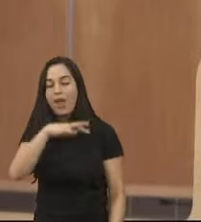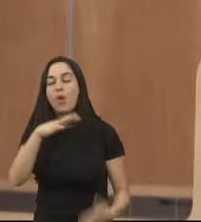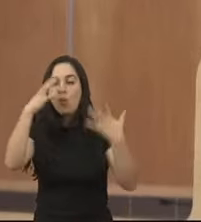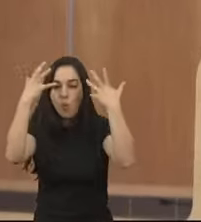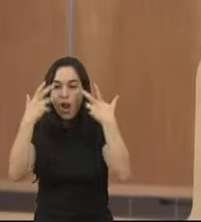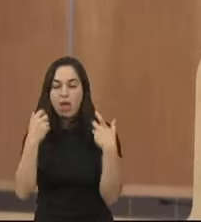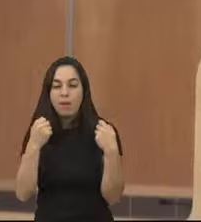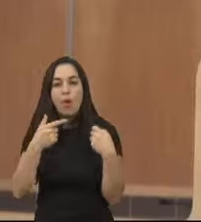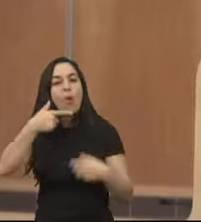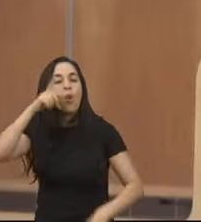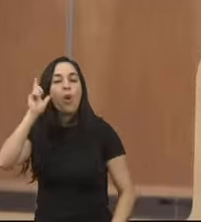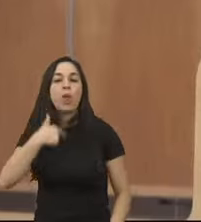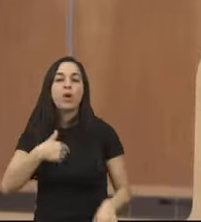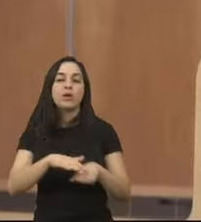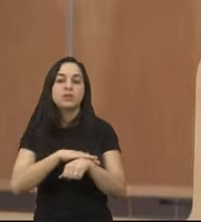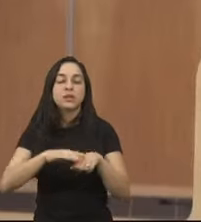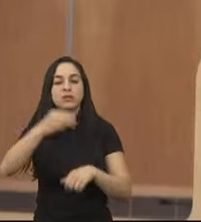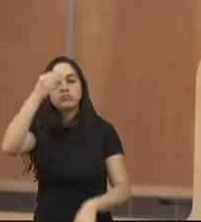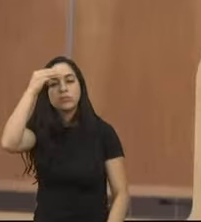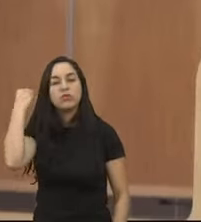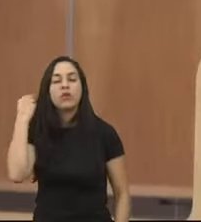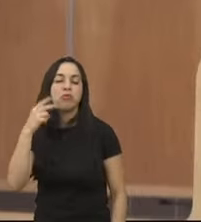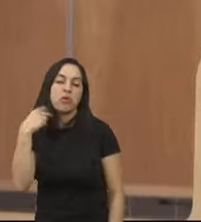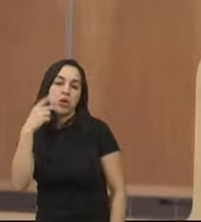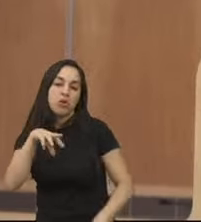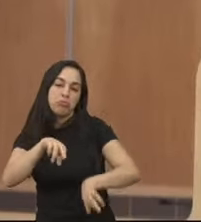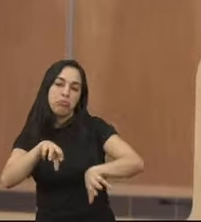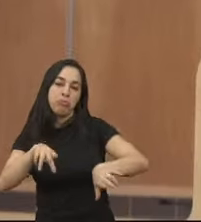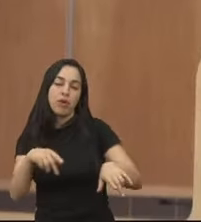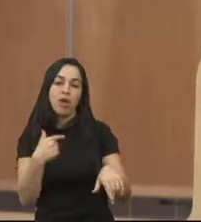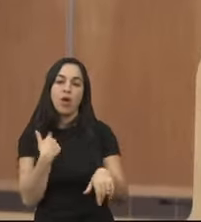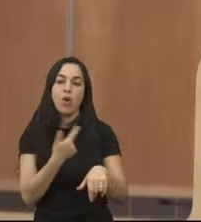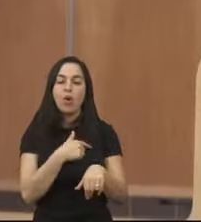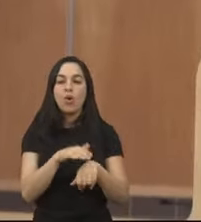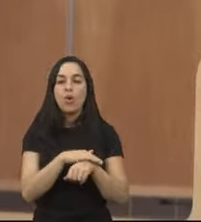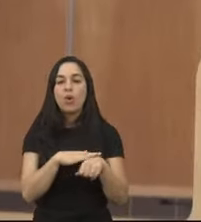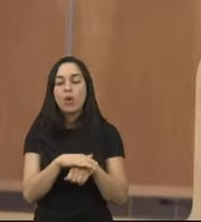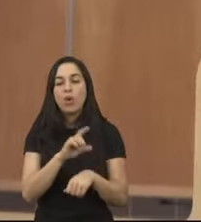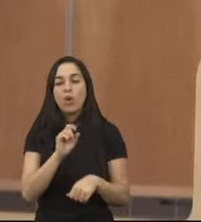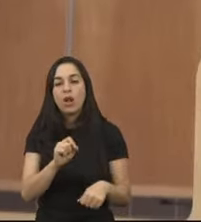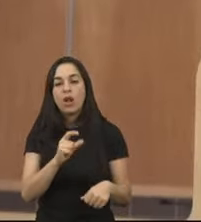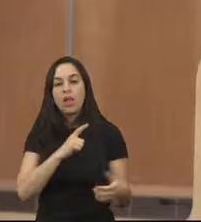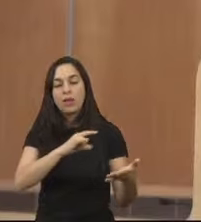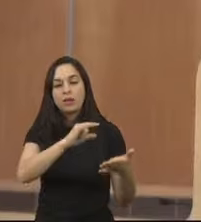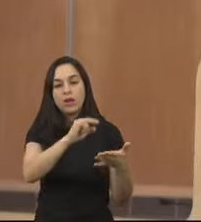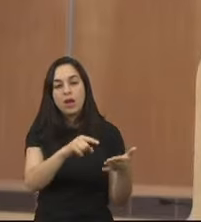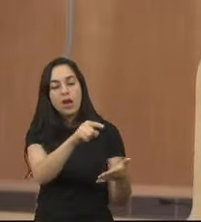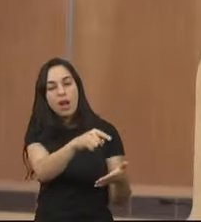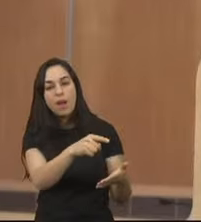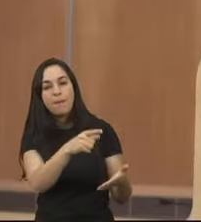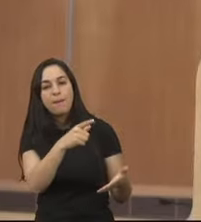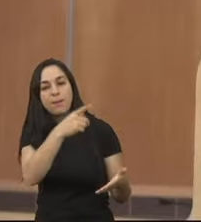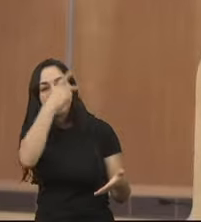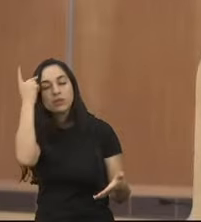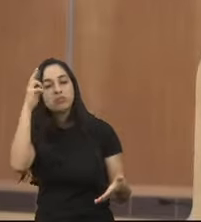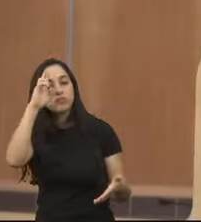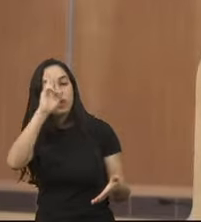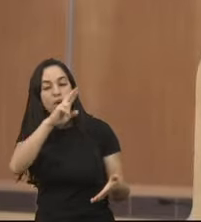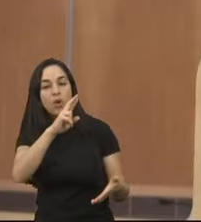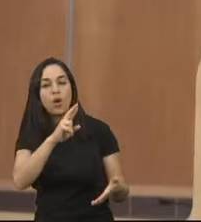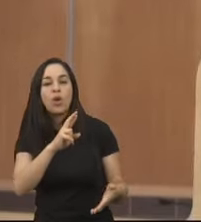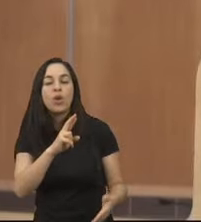também a Maria Amélia, para o esporte, que a ideia nossa é a gente, na verdade, atrelar a licença ao dono do animal. Porque a pessoa, às vezes, tem